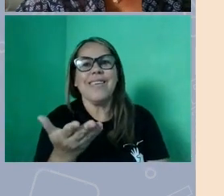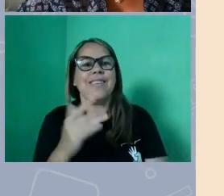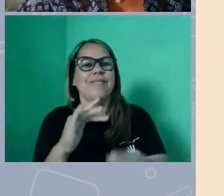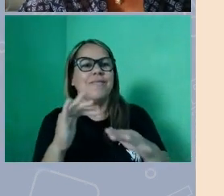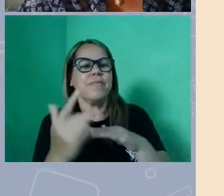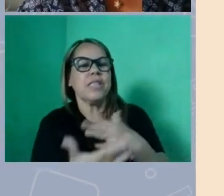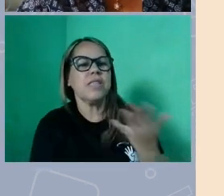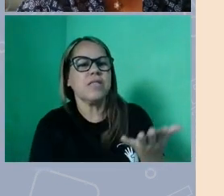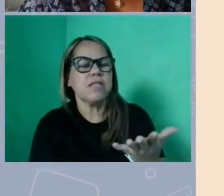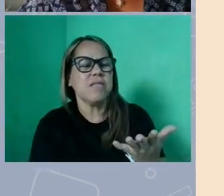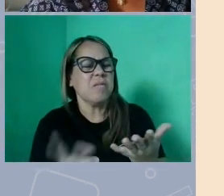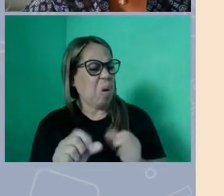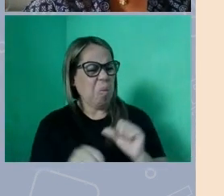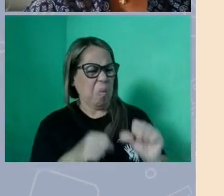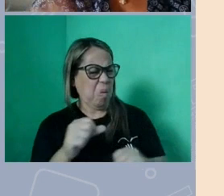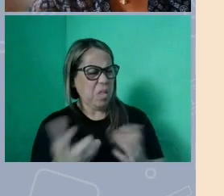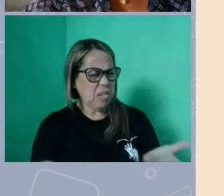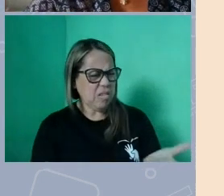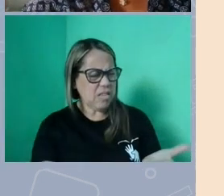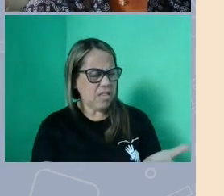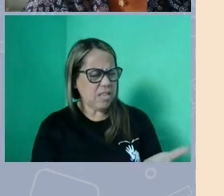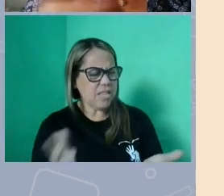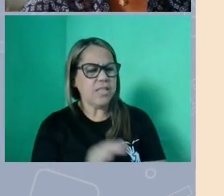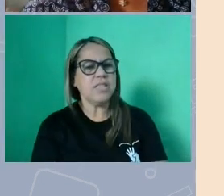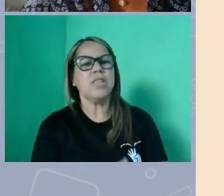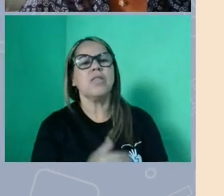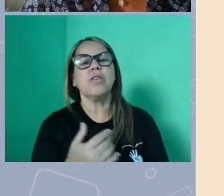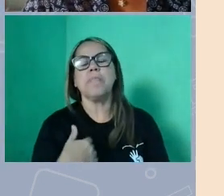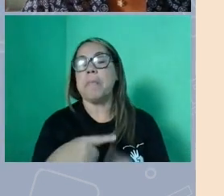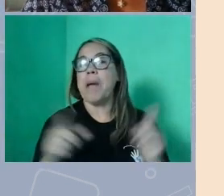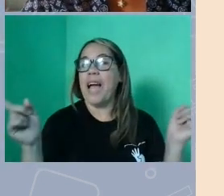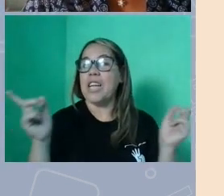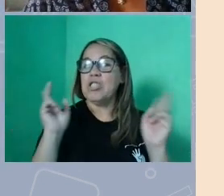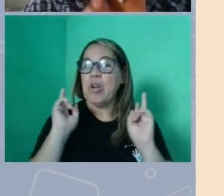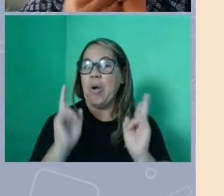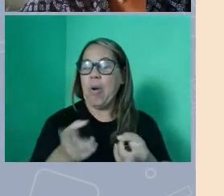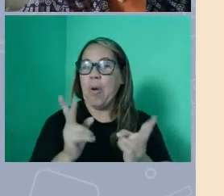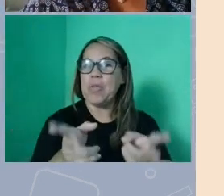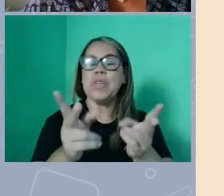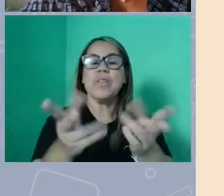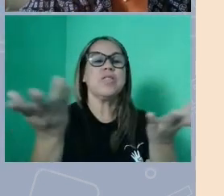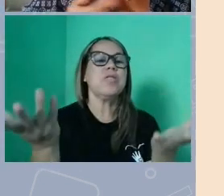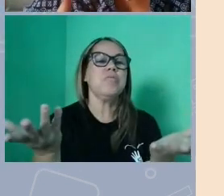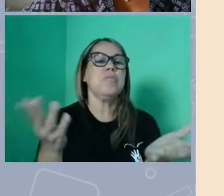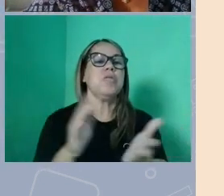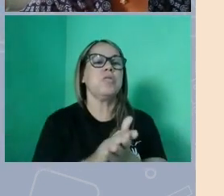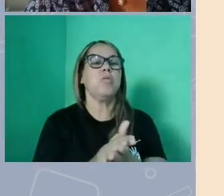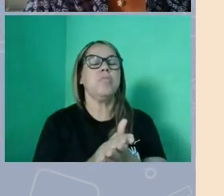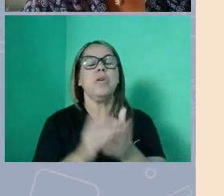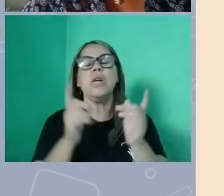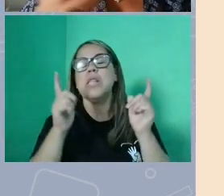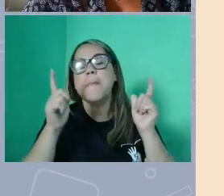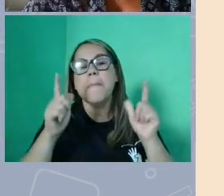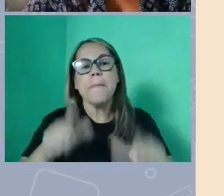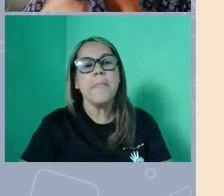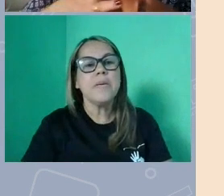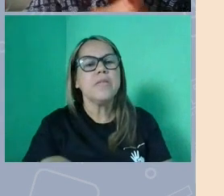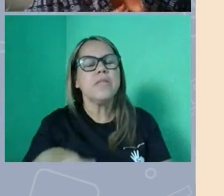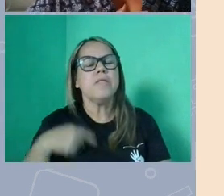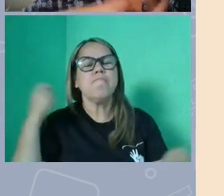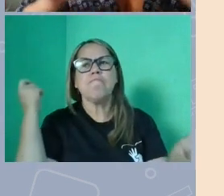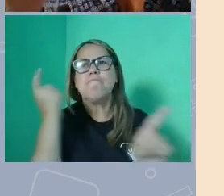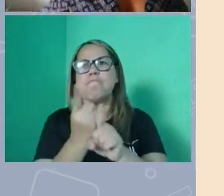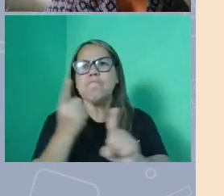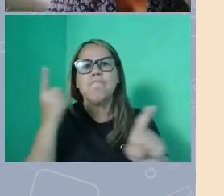não alteram pelo contrário aí continua né pelo contrário se configuram como plataformas onde é possível encontrar facilmente